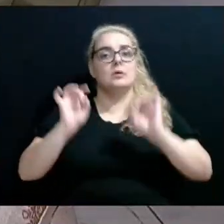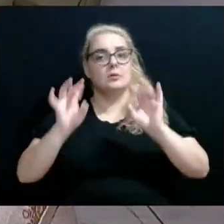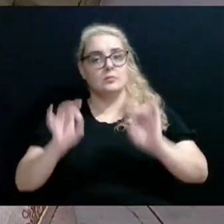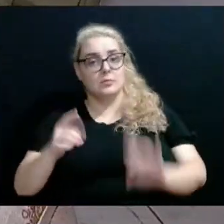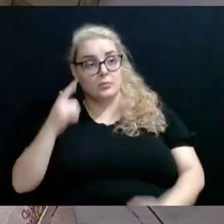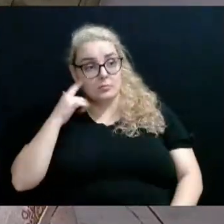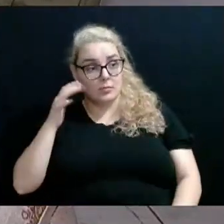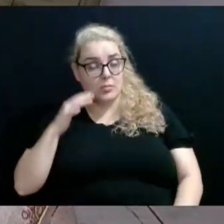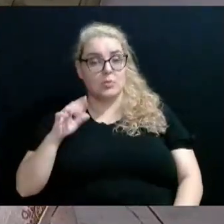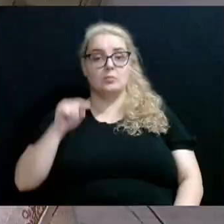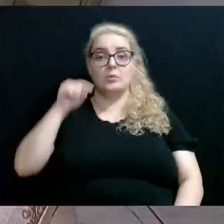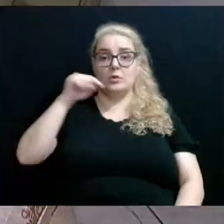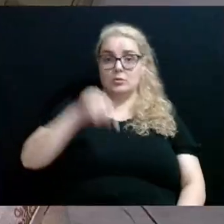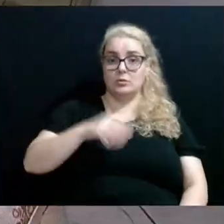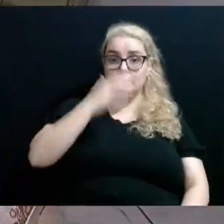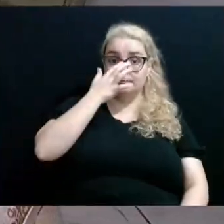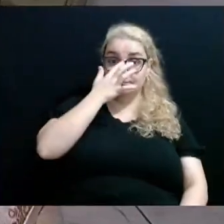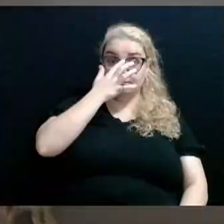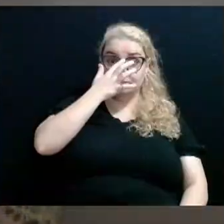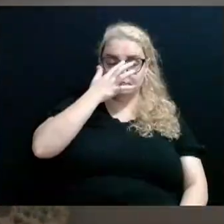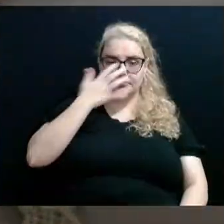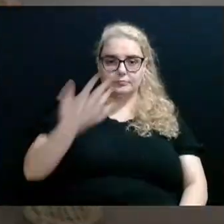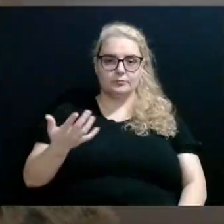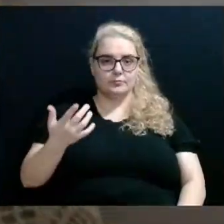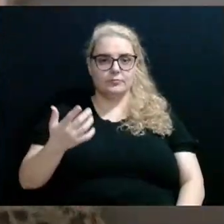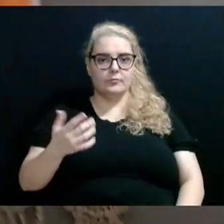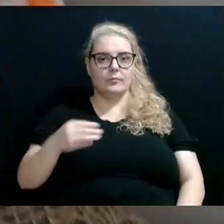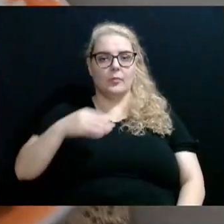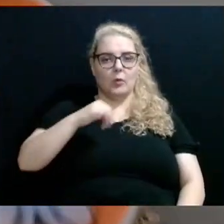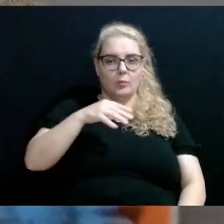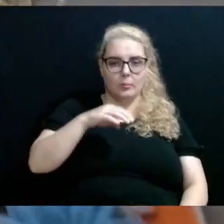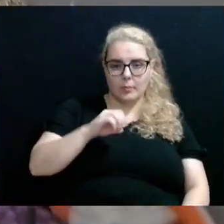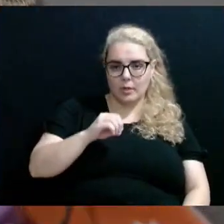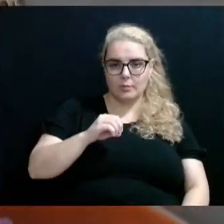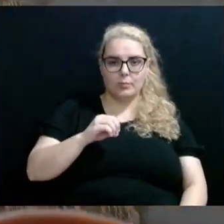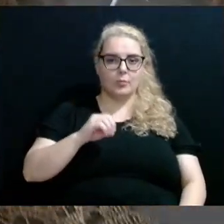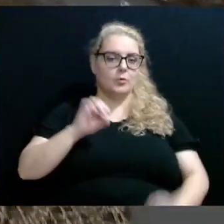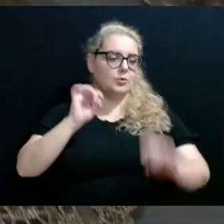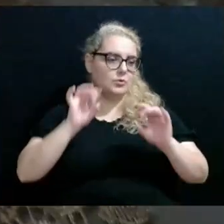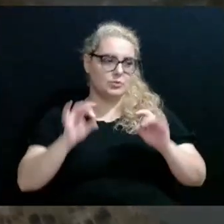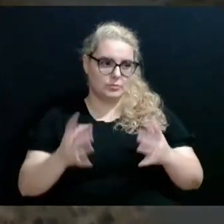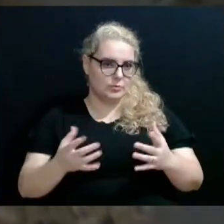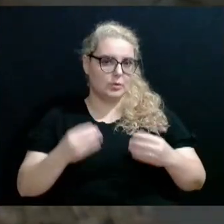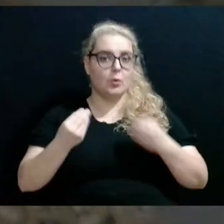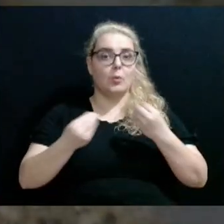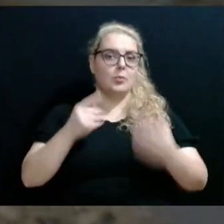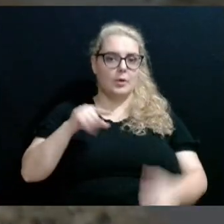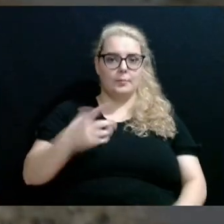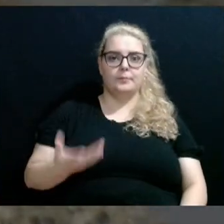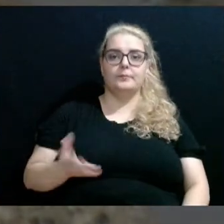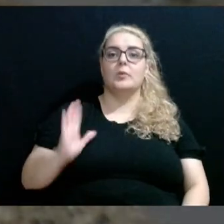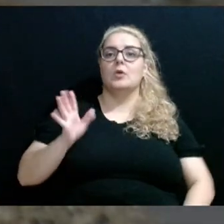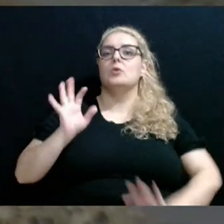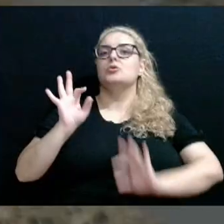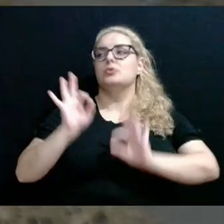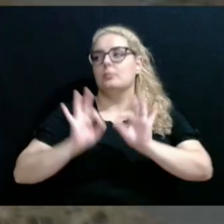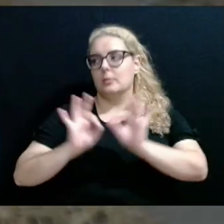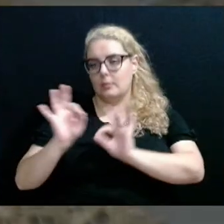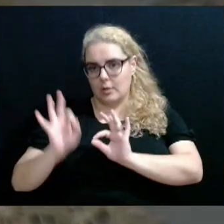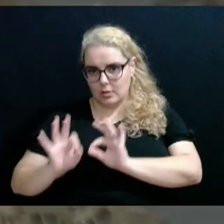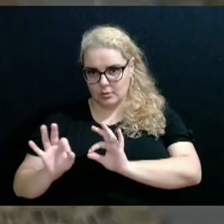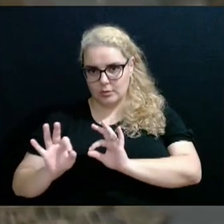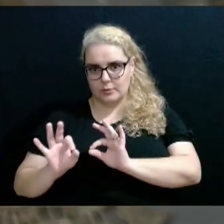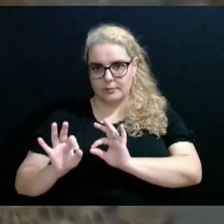pensando exclusivamente naquele mimo de época? Como que é isso para você? Eu já preparo. Então, eu já